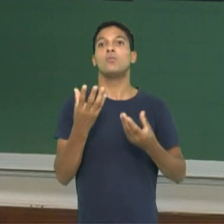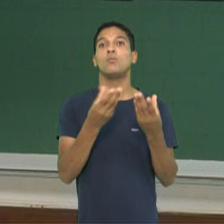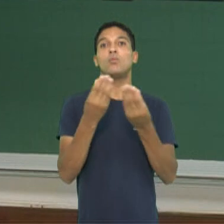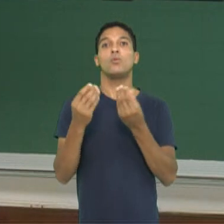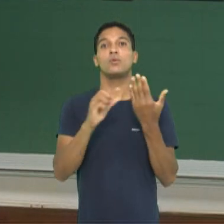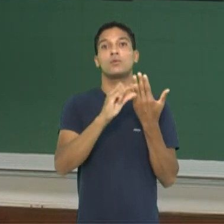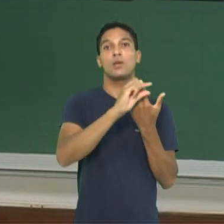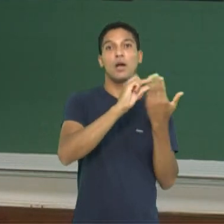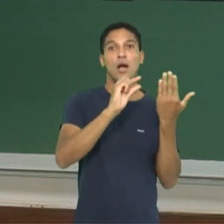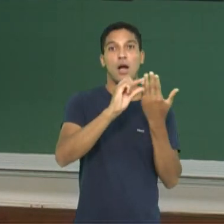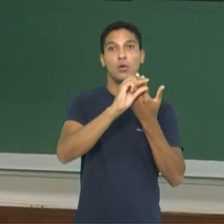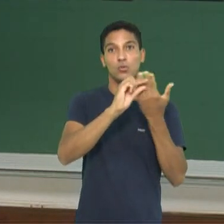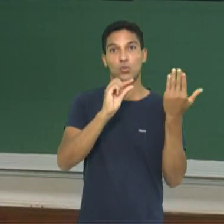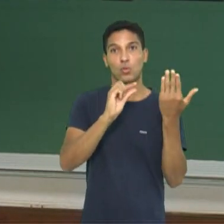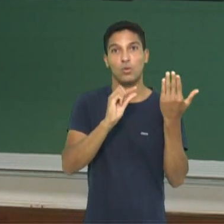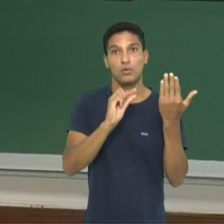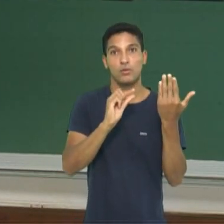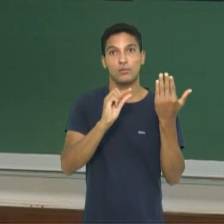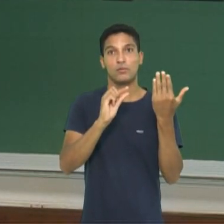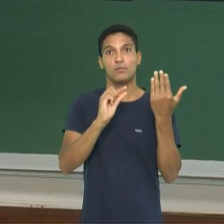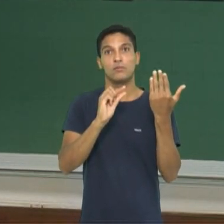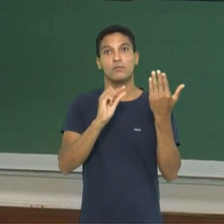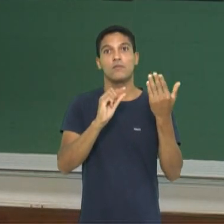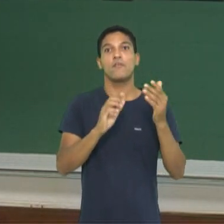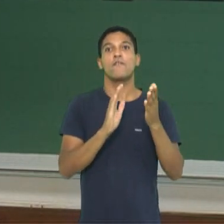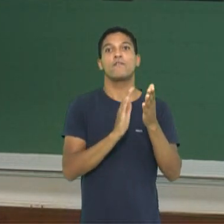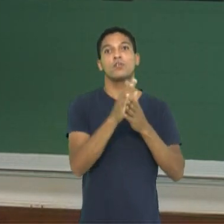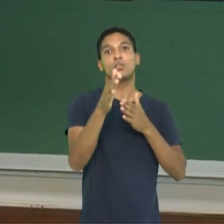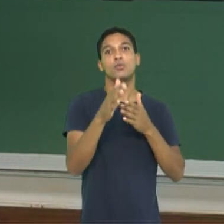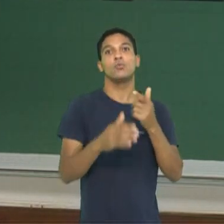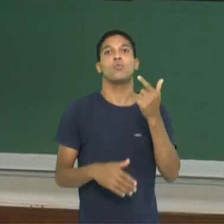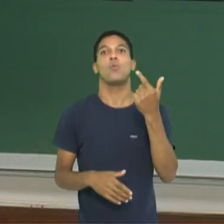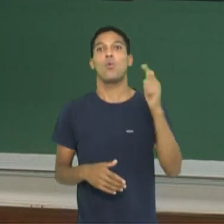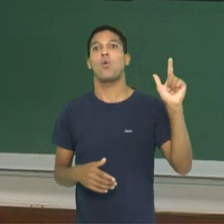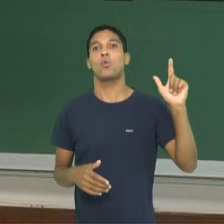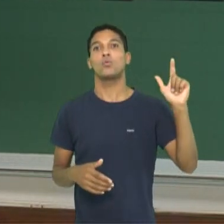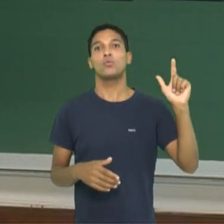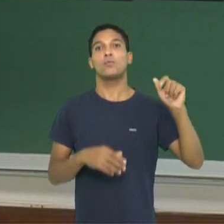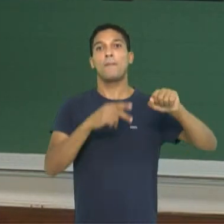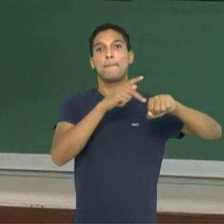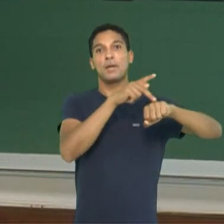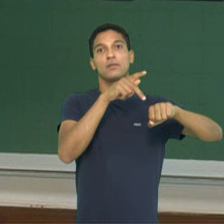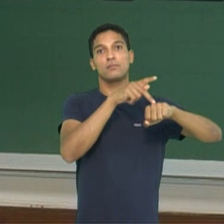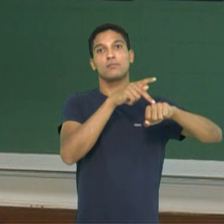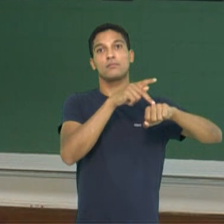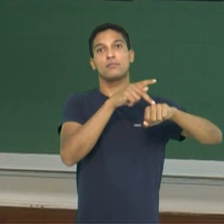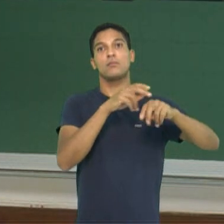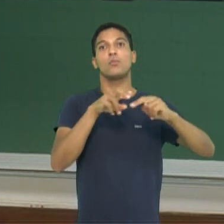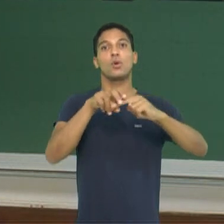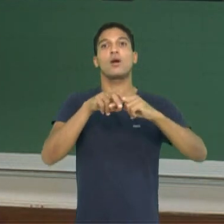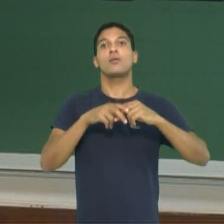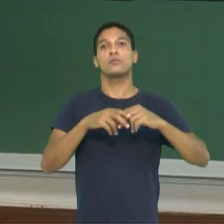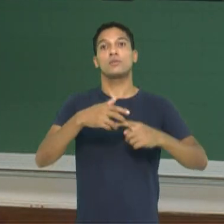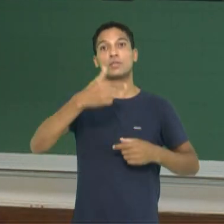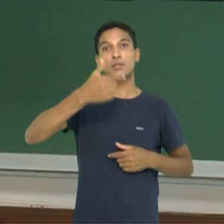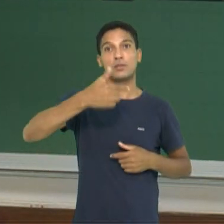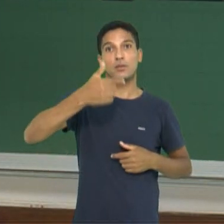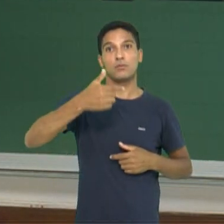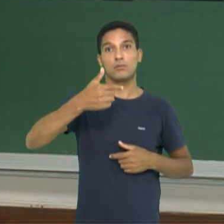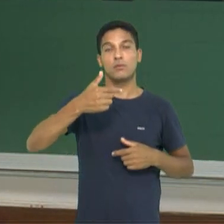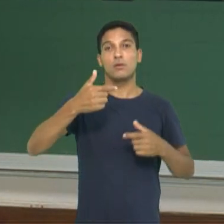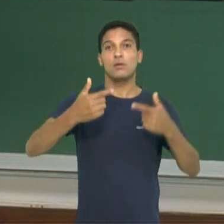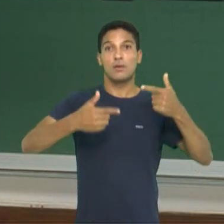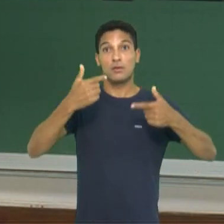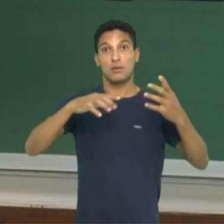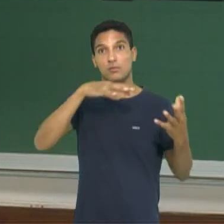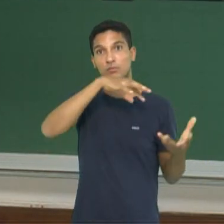nesses países, como por exemplo lá nos Estados Unidos, né? Já o Adorno ele resolve retornar depois da Segunda Guerra Mundial para Frankfurt,